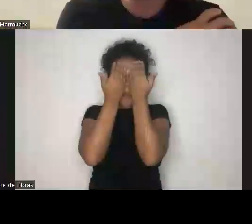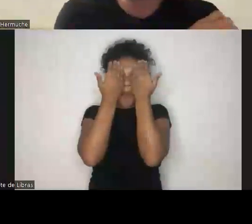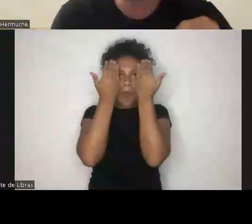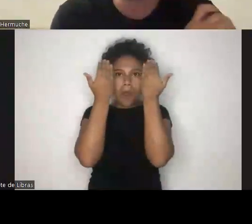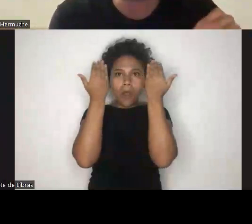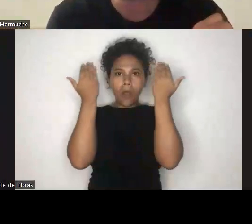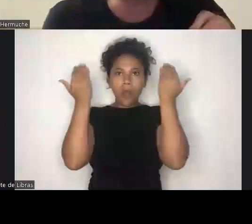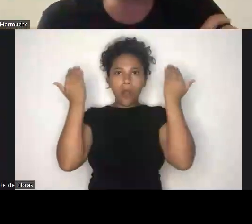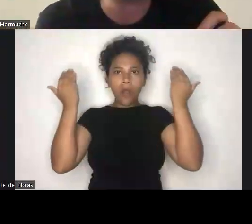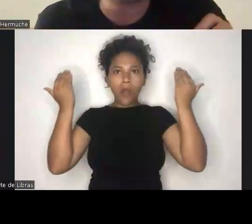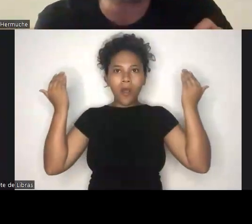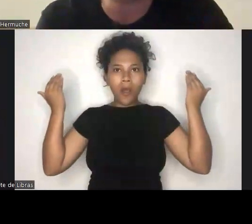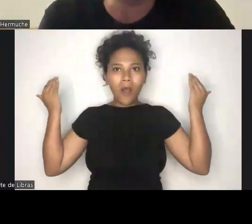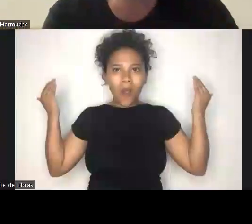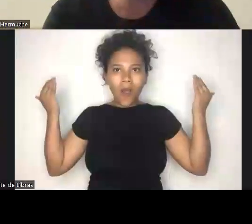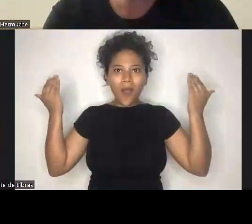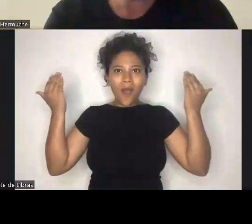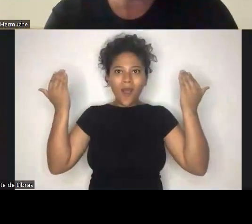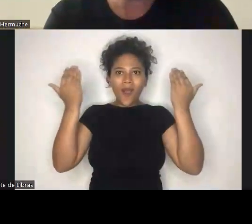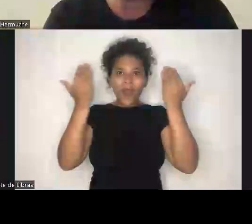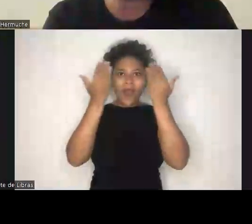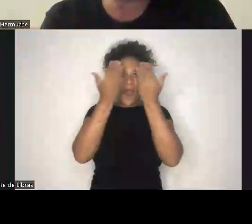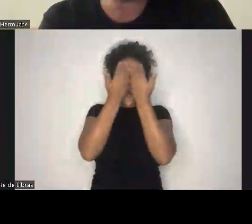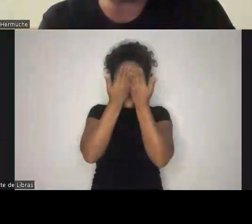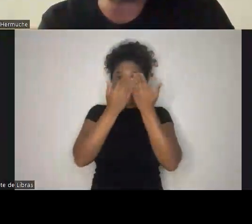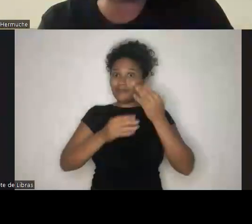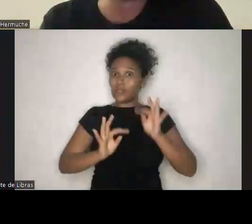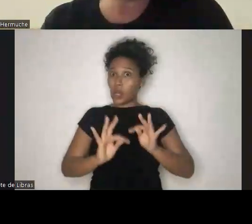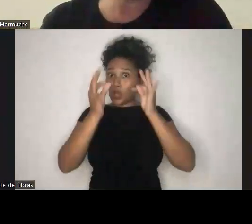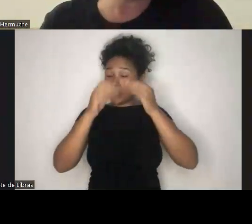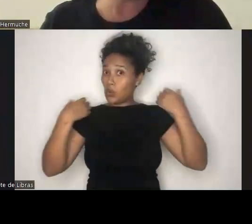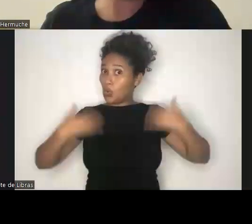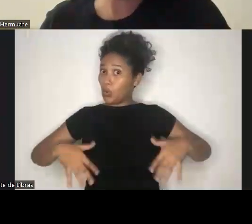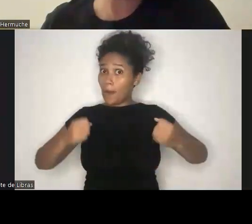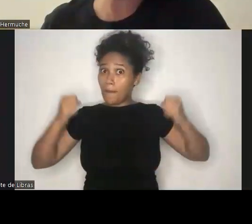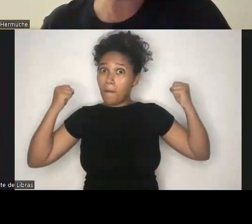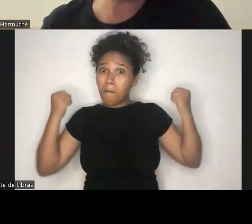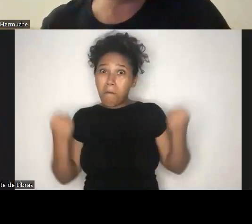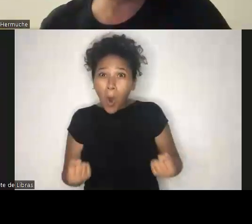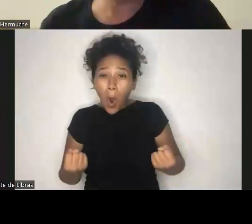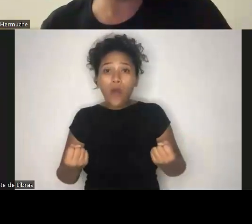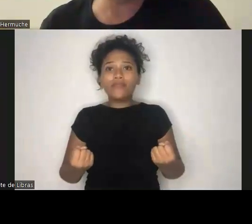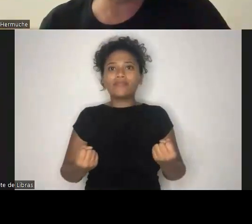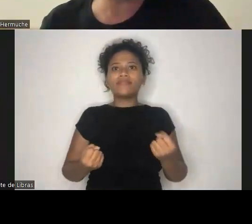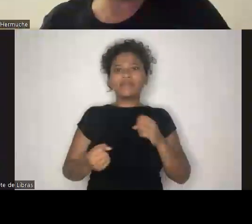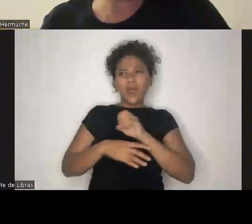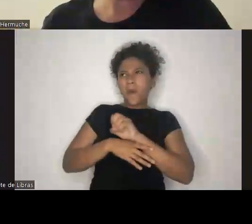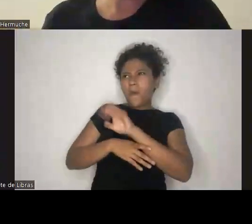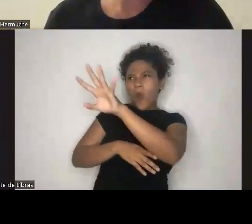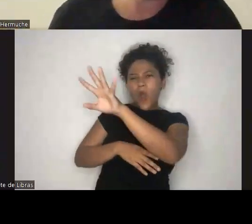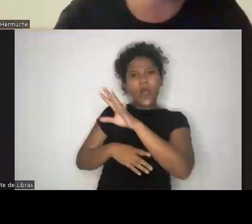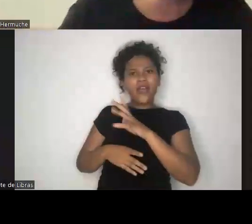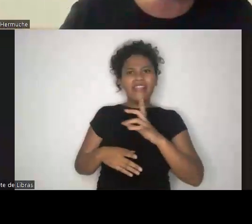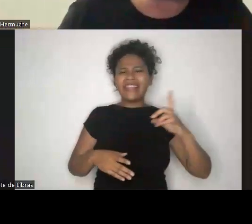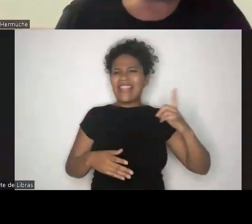um nível de tecnologia muito alta embarcada com projeção cluster